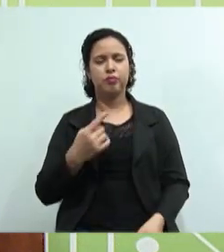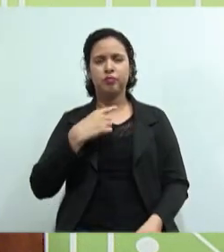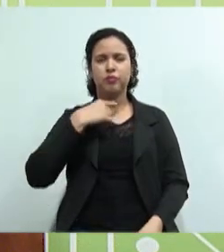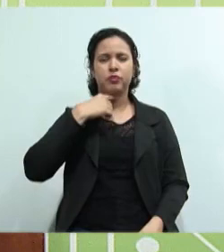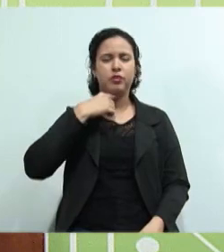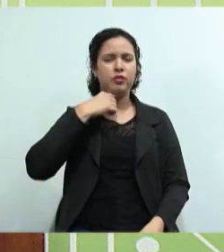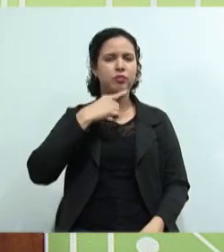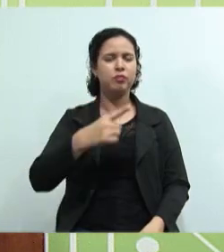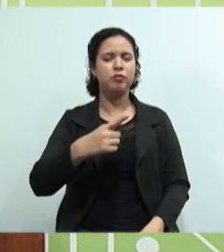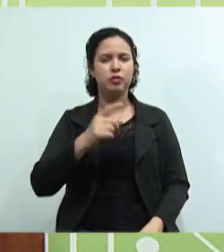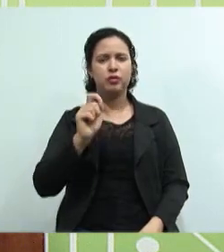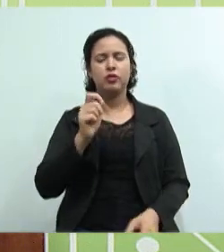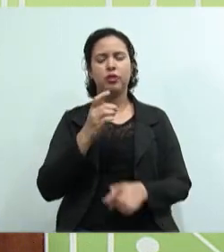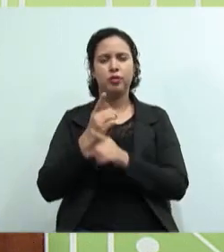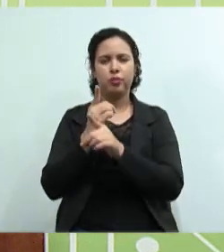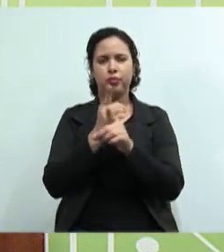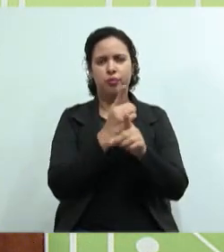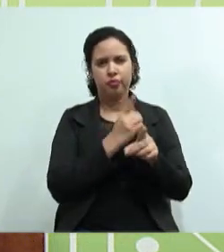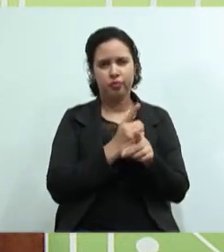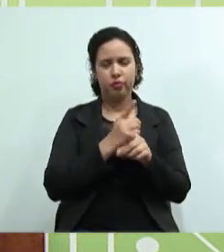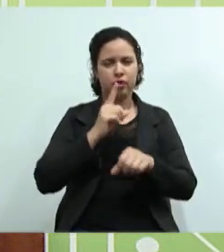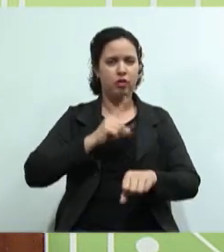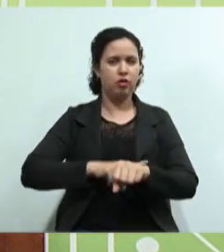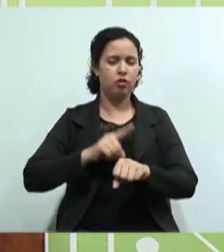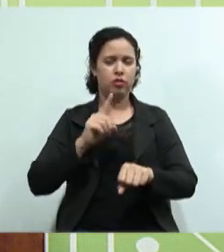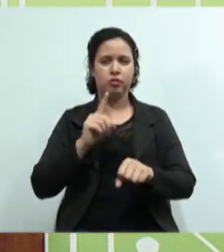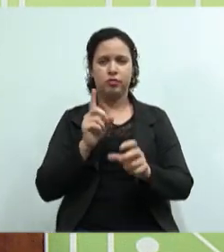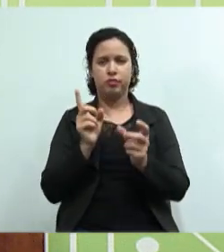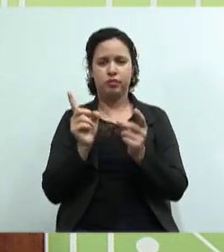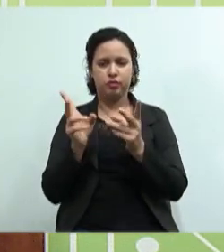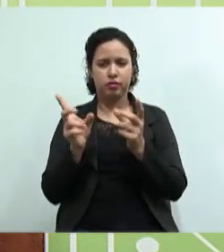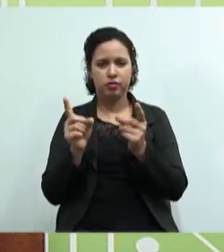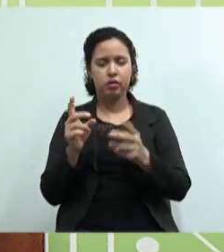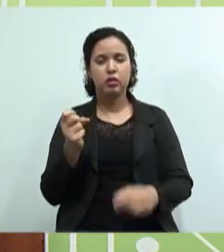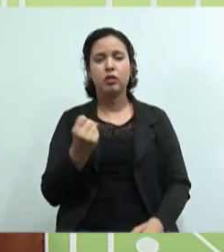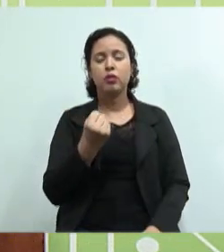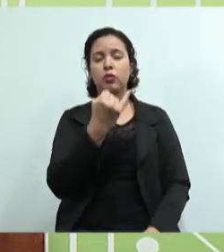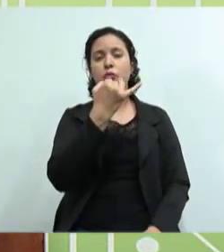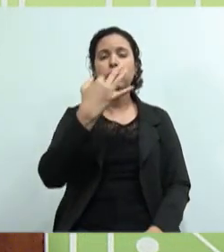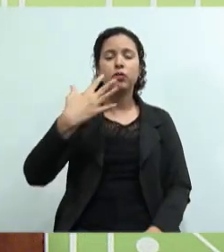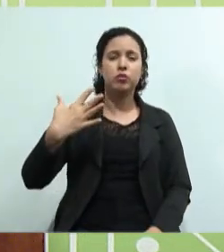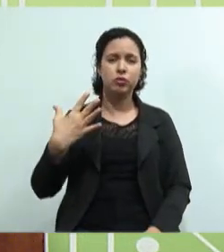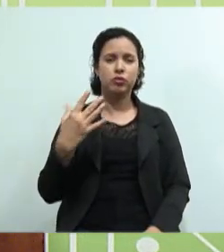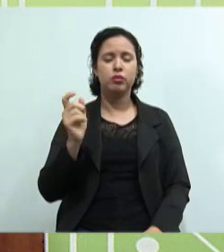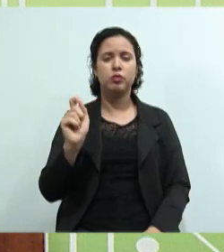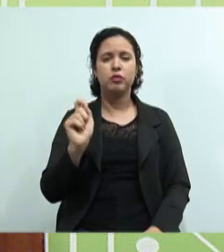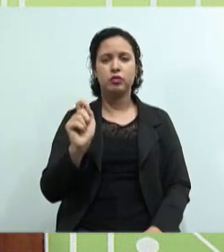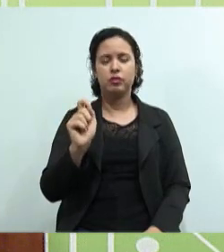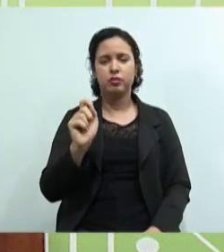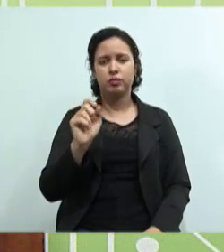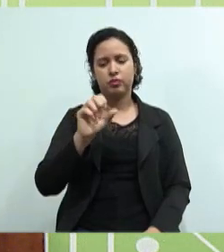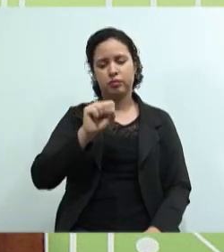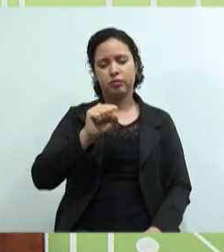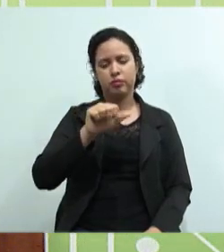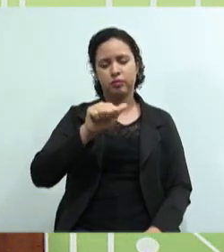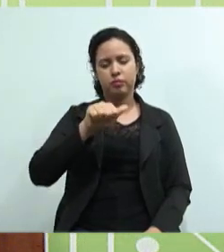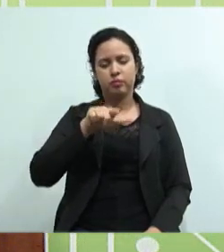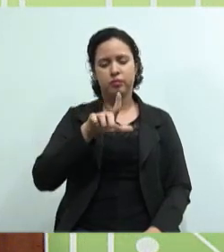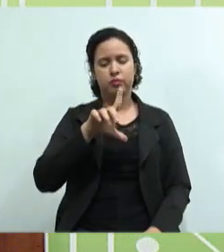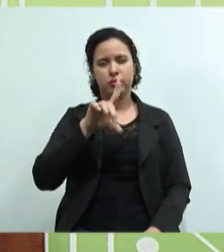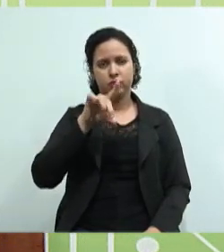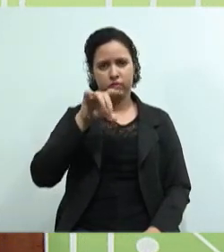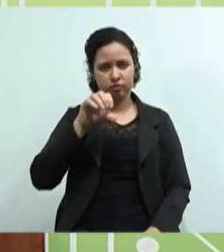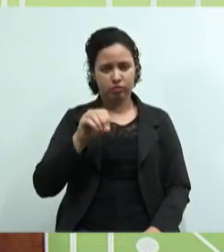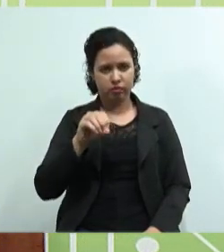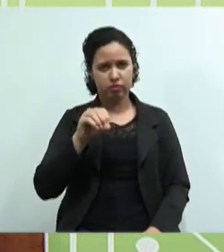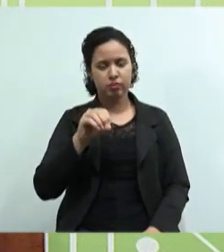consegue identificar na hora da venda quanto é o saldo real do estoque. Isso pode dar margem para quê? Para